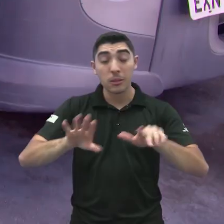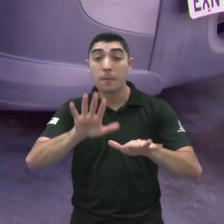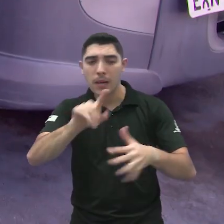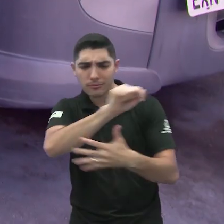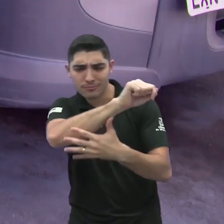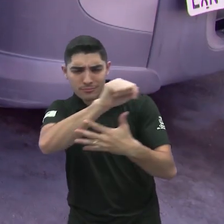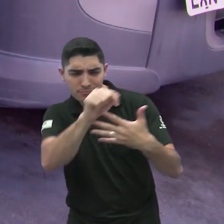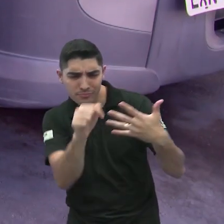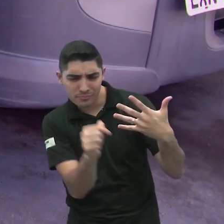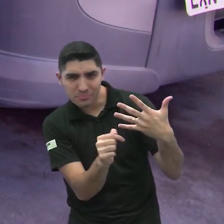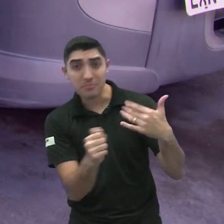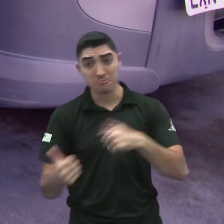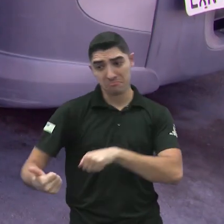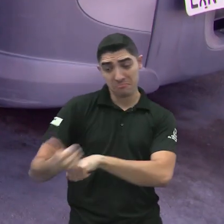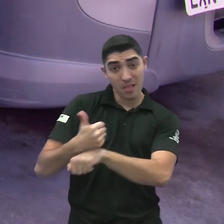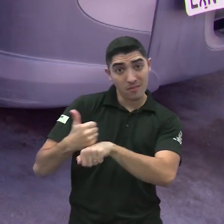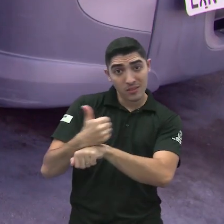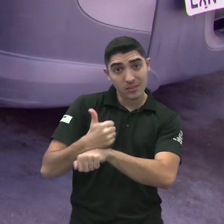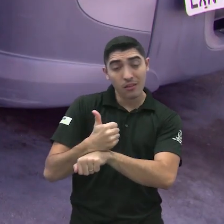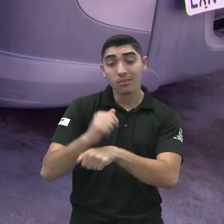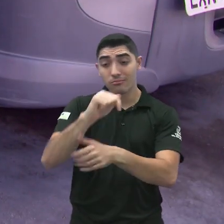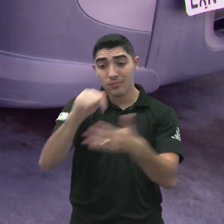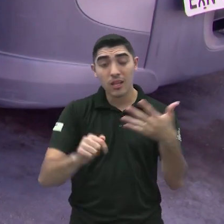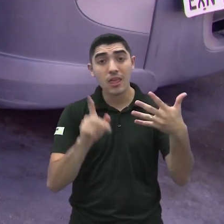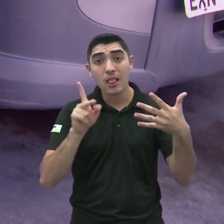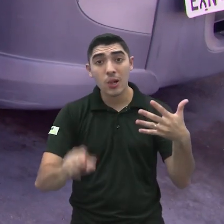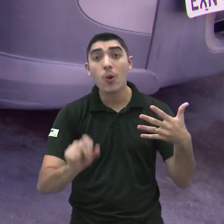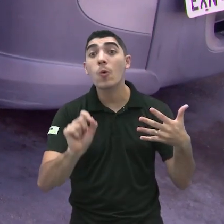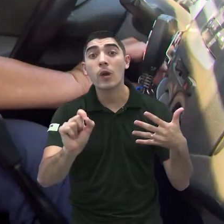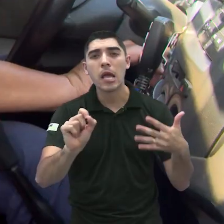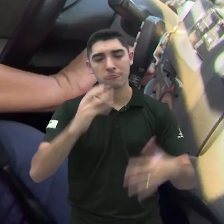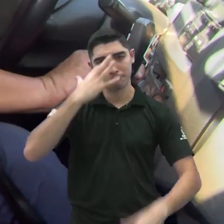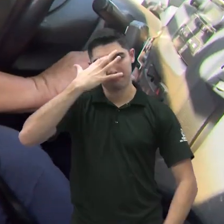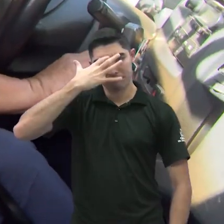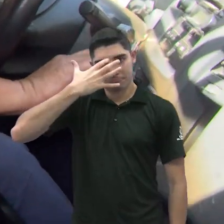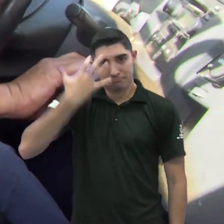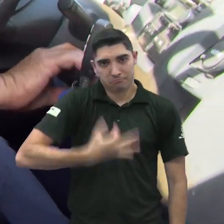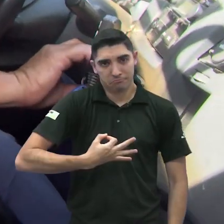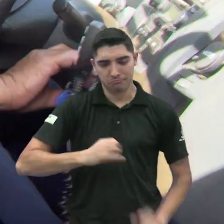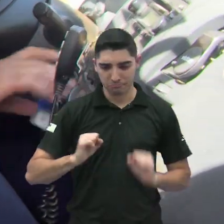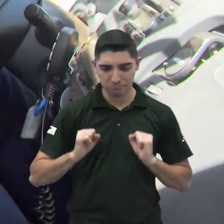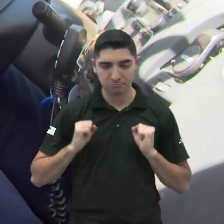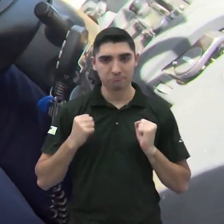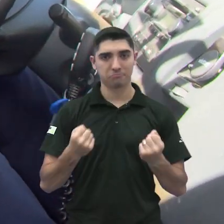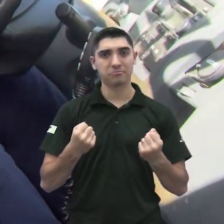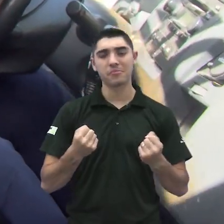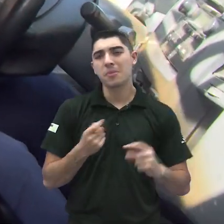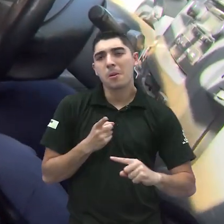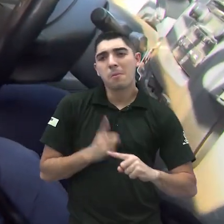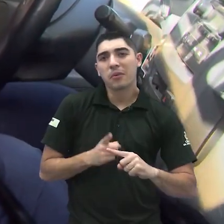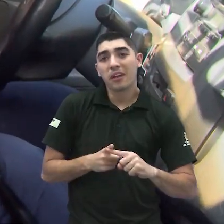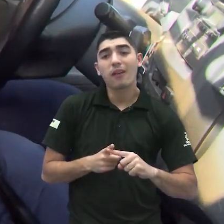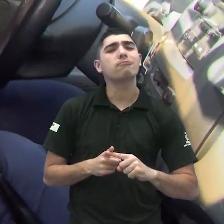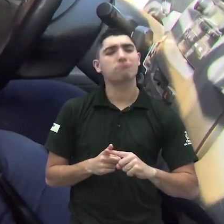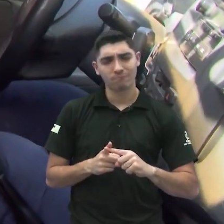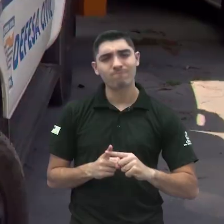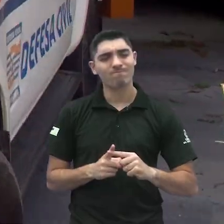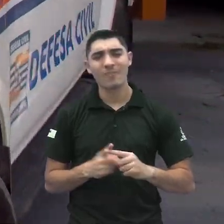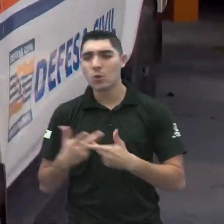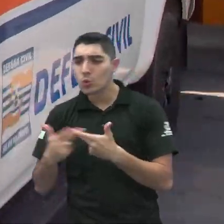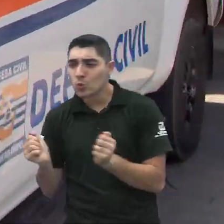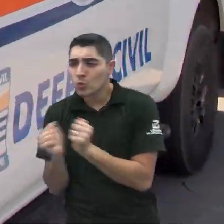cultural. Mas uma coisa estes profissionais têm em comum: a certeza sobre o que motiva esta